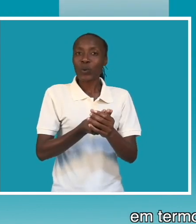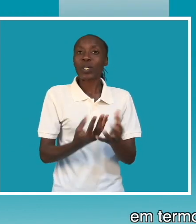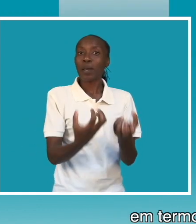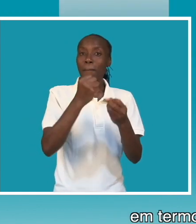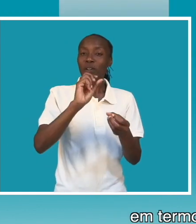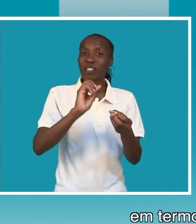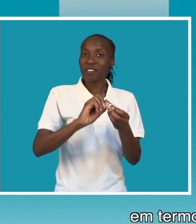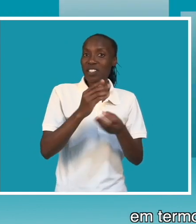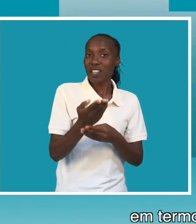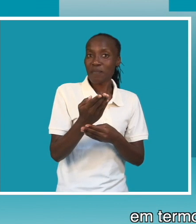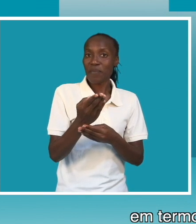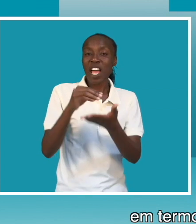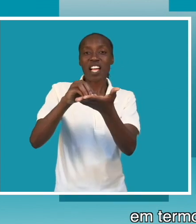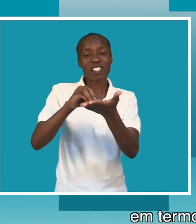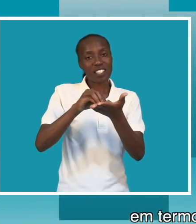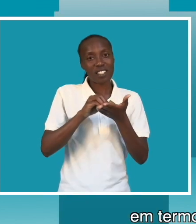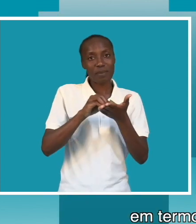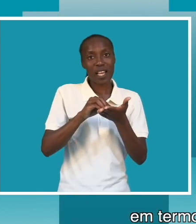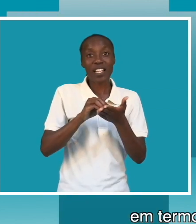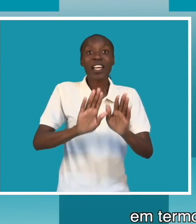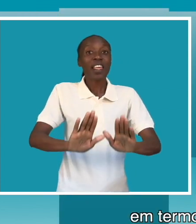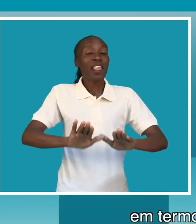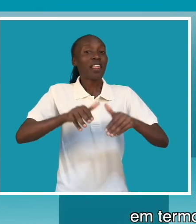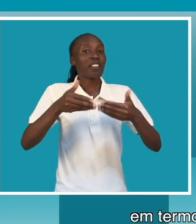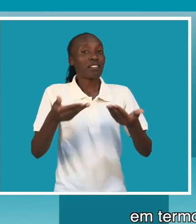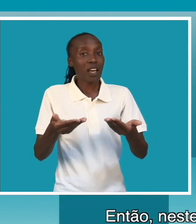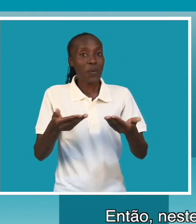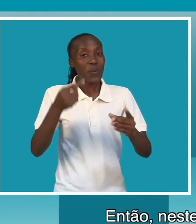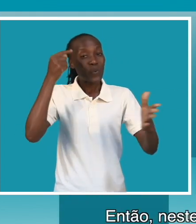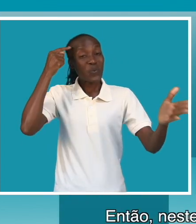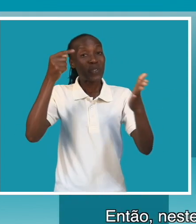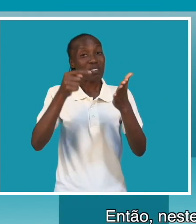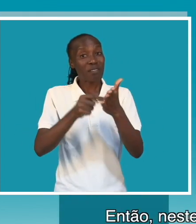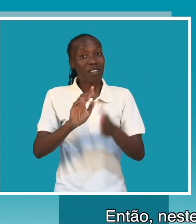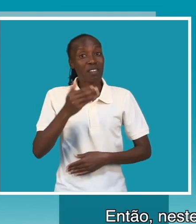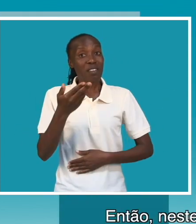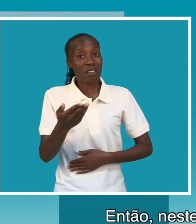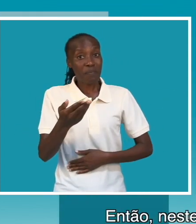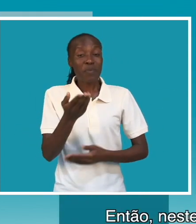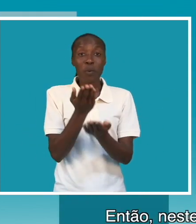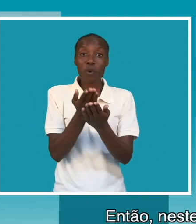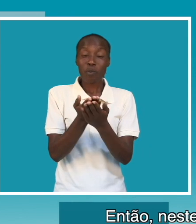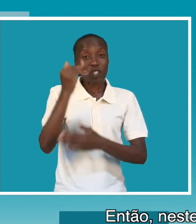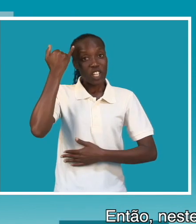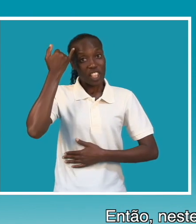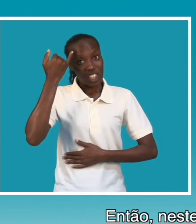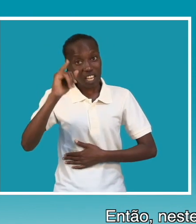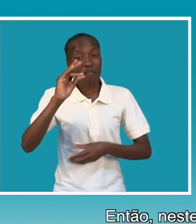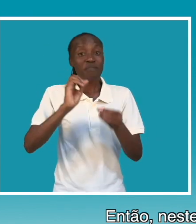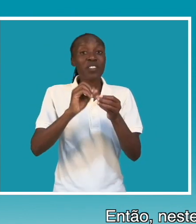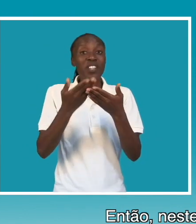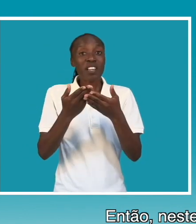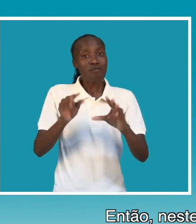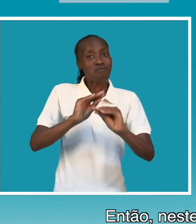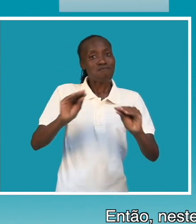pode ser a questão da própria acessibilidade. Então, nesse sentido, propôs-se a ideia de se